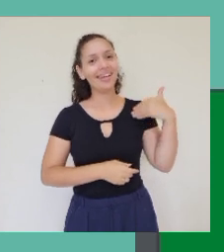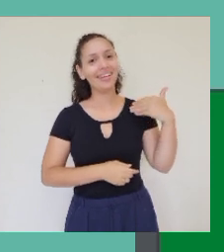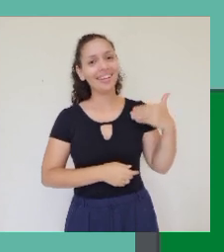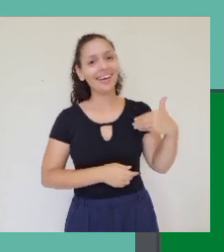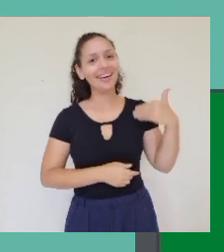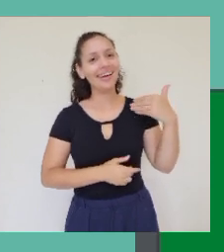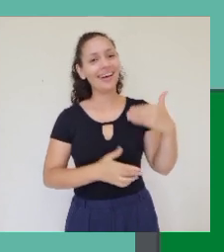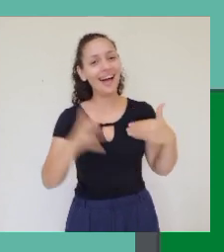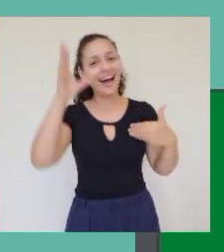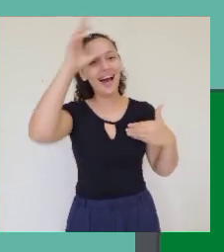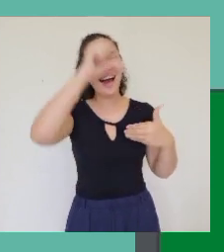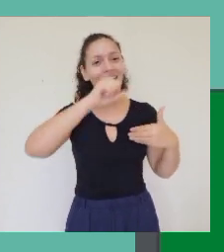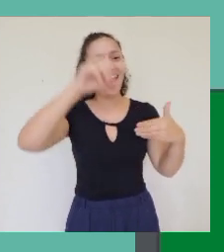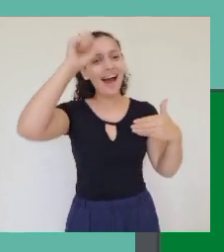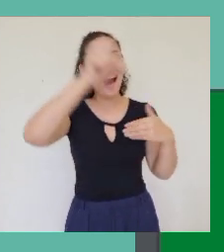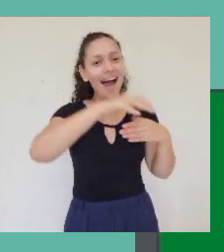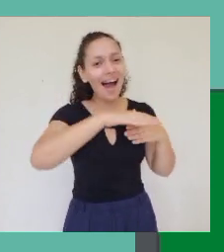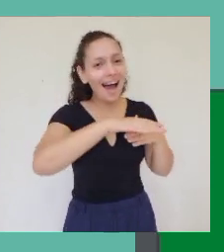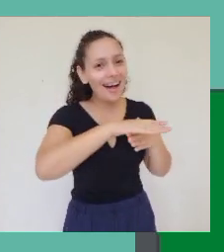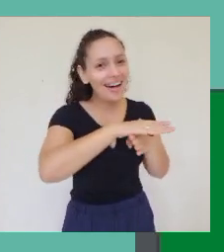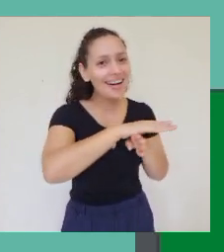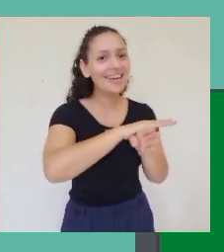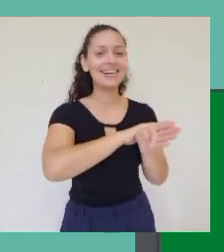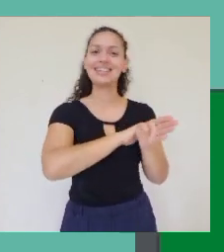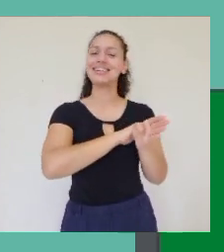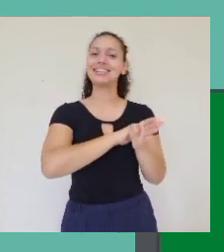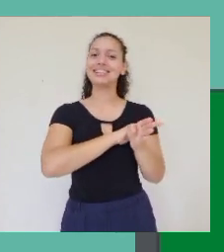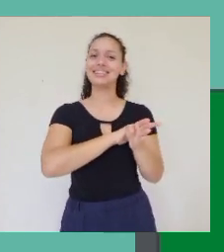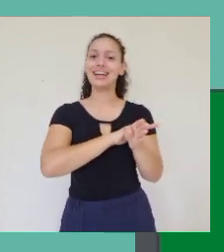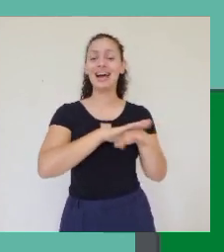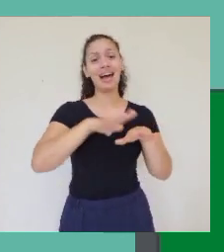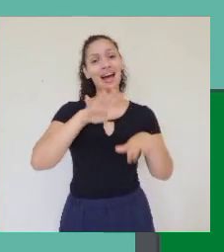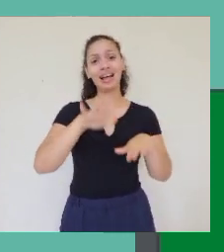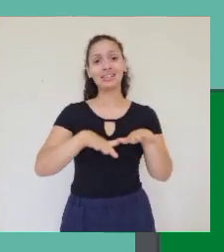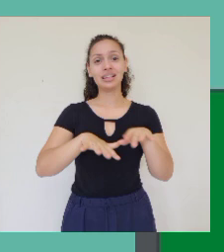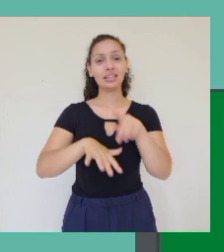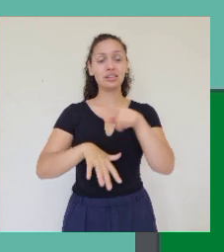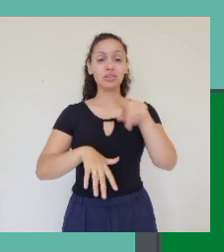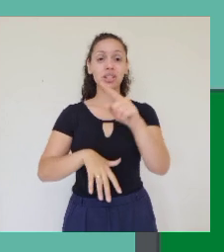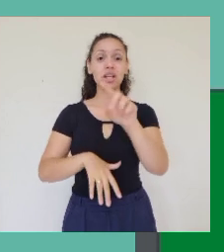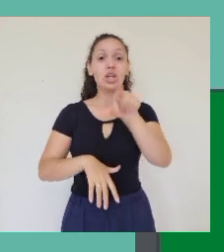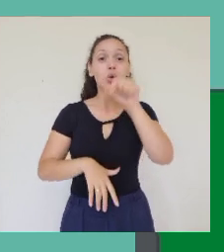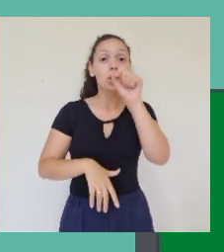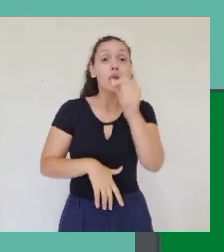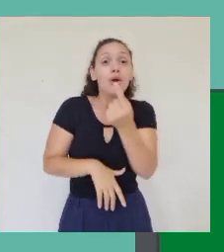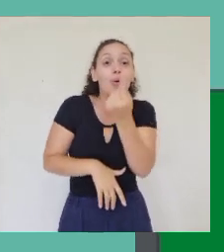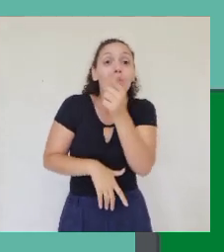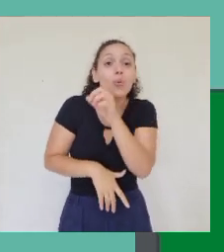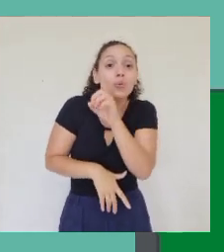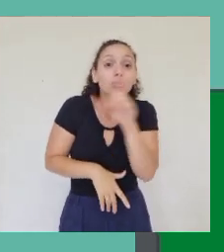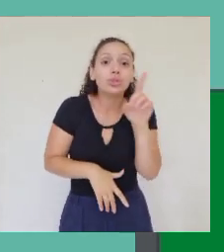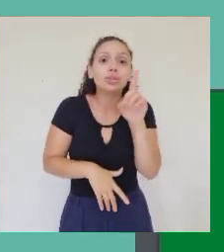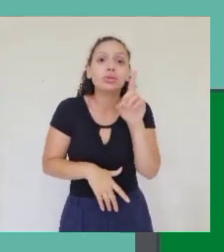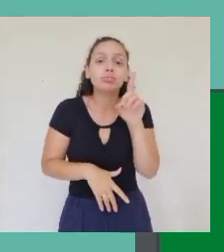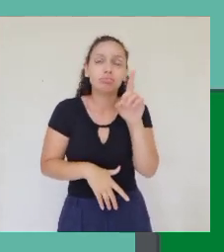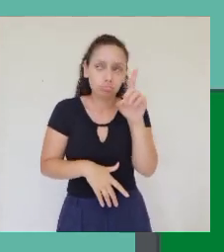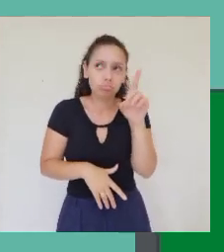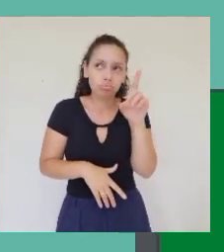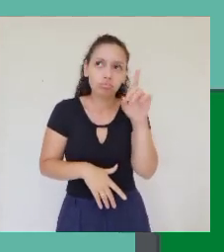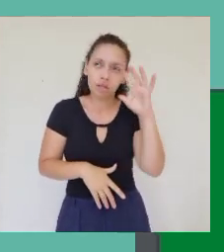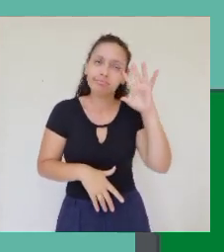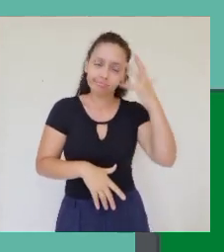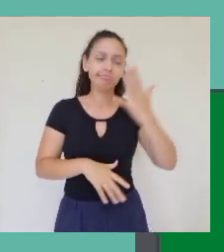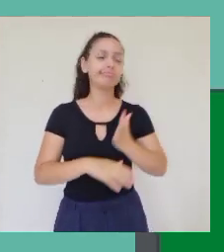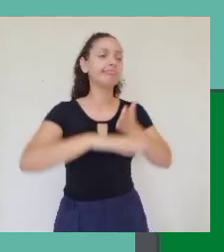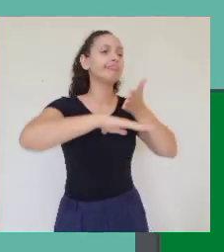bom? Então, às vezes, é um dia da semana que você tira e vai estudar a biblioteca que você vai ver qual que é seu rendimento lá, né? E